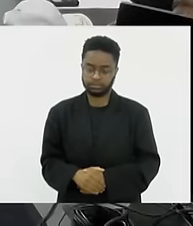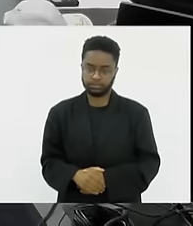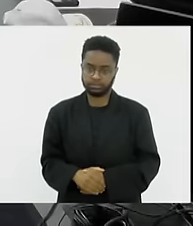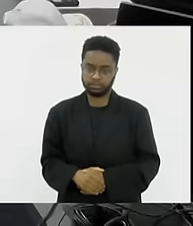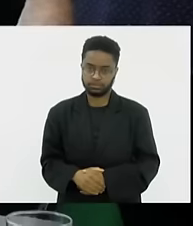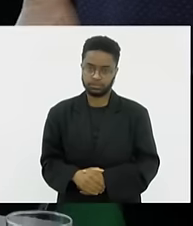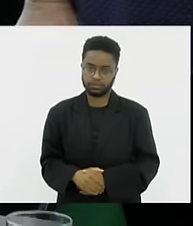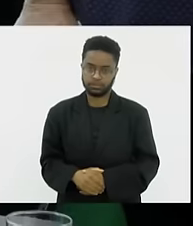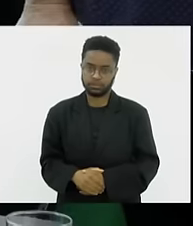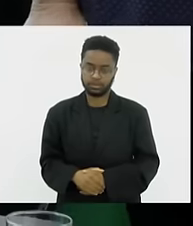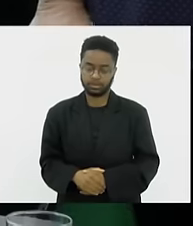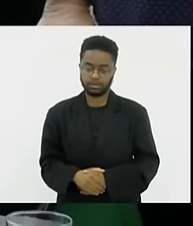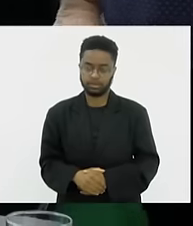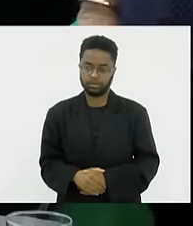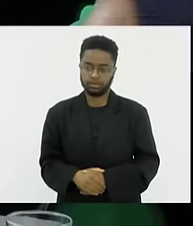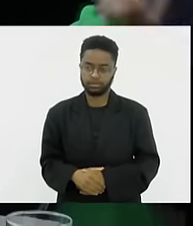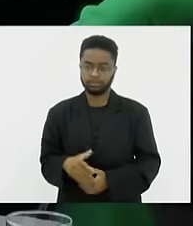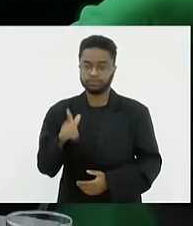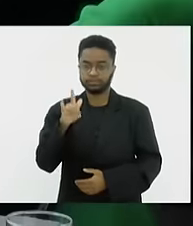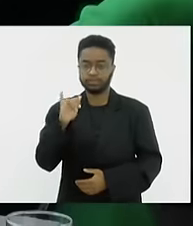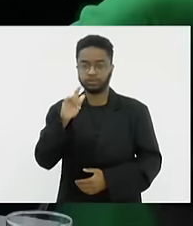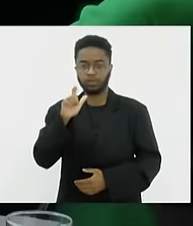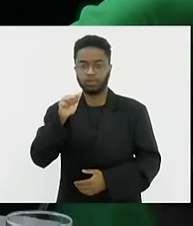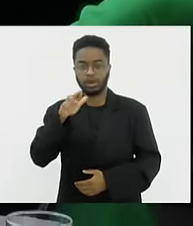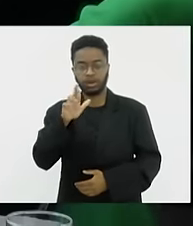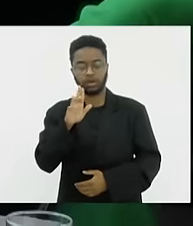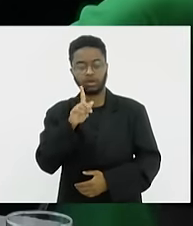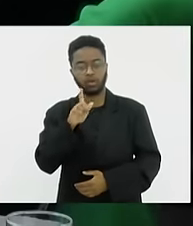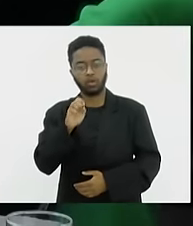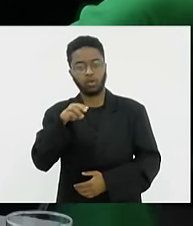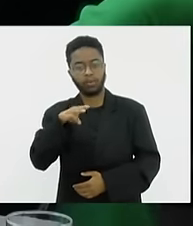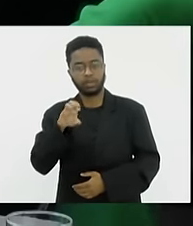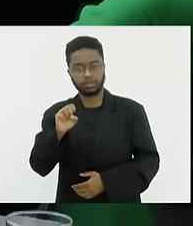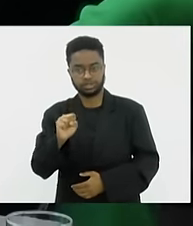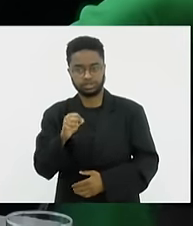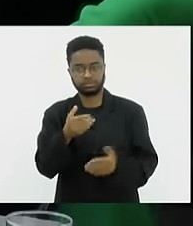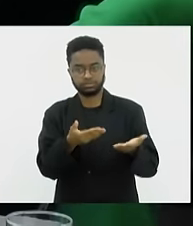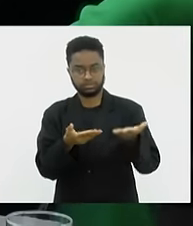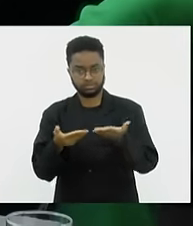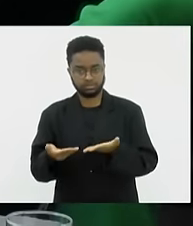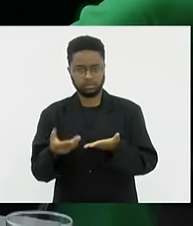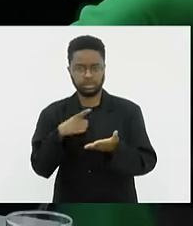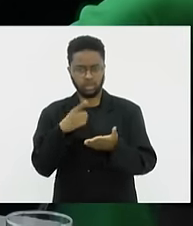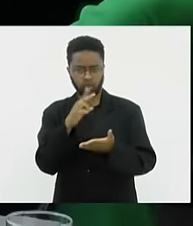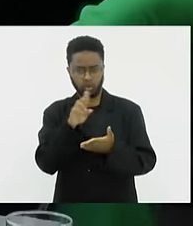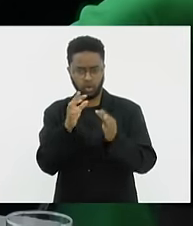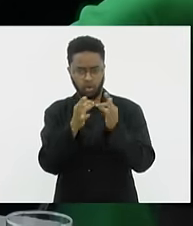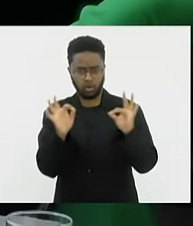o Gilmar Gomes. Gilmar Gomes. Tem o nome dele todo?